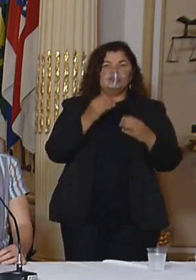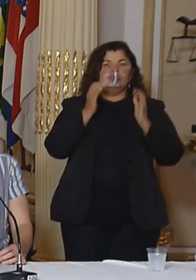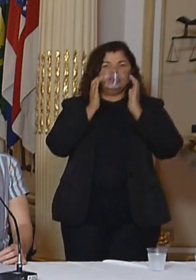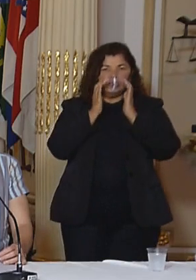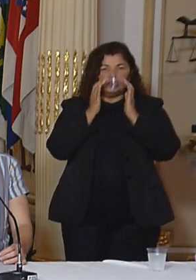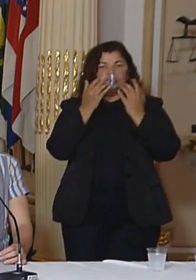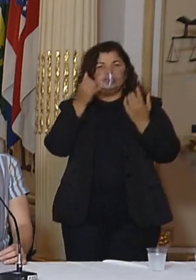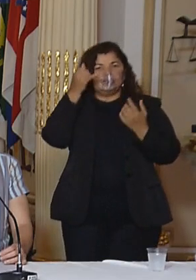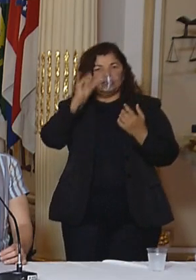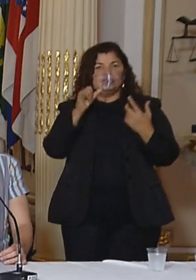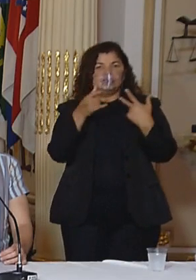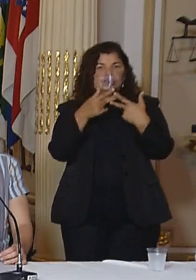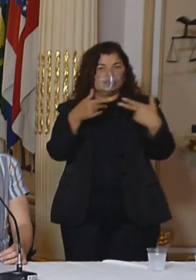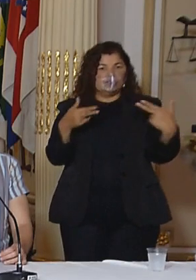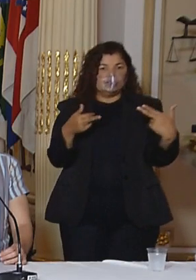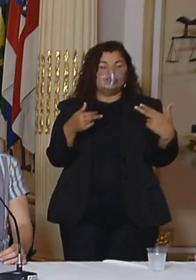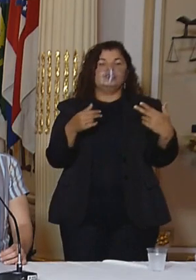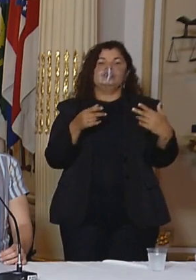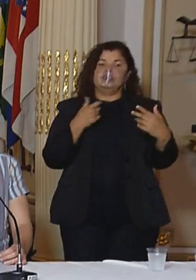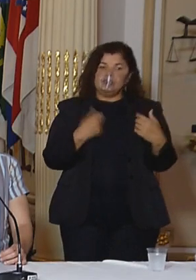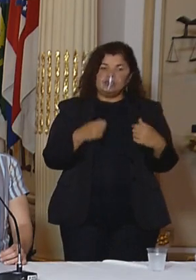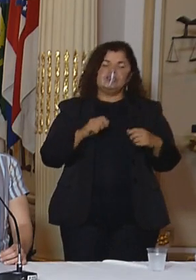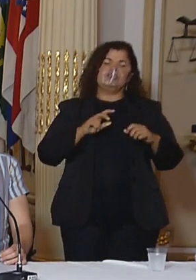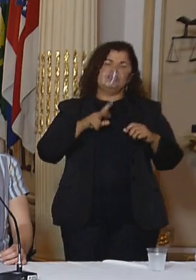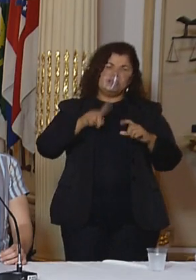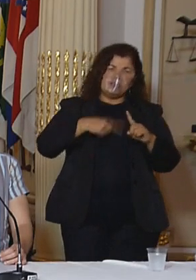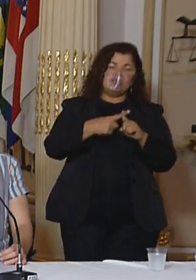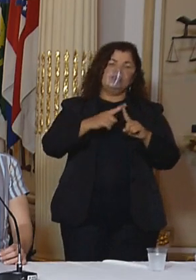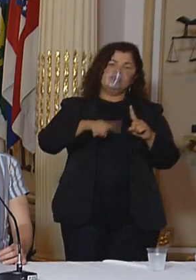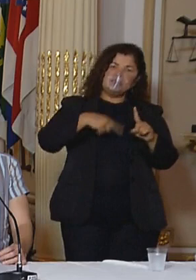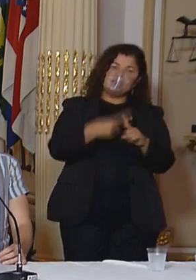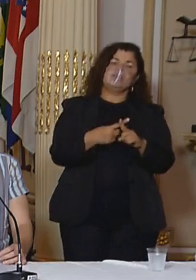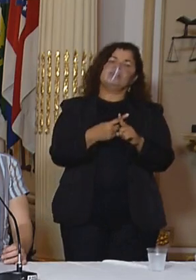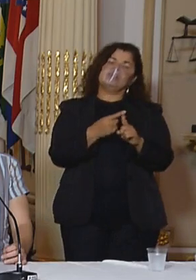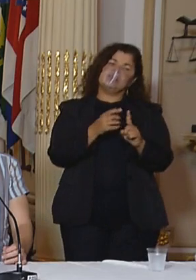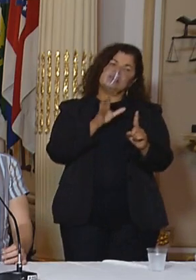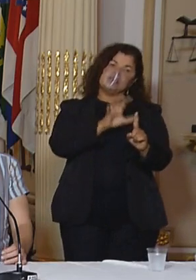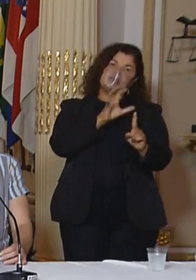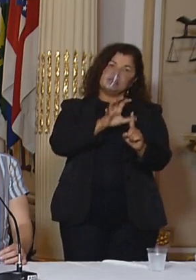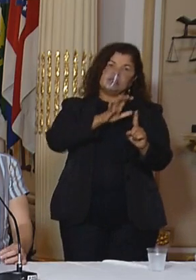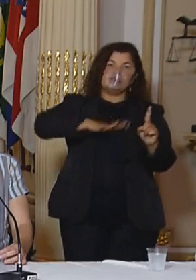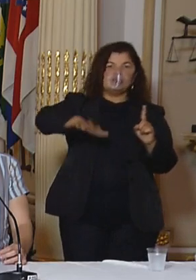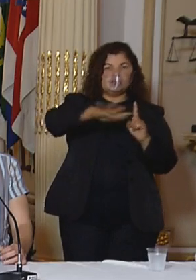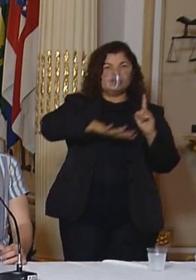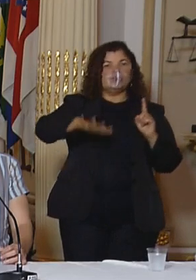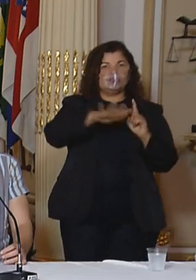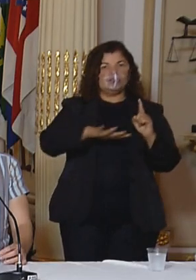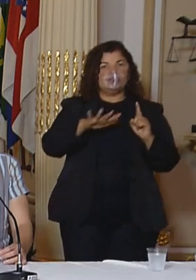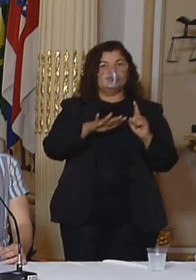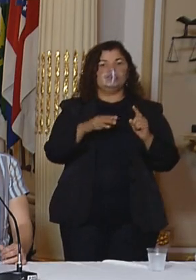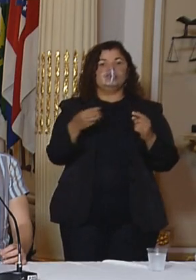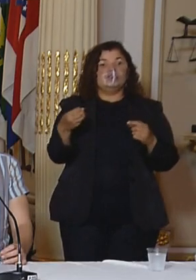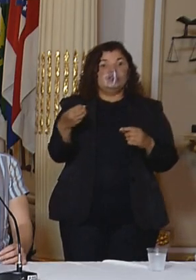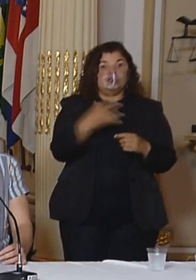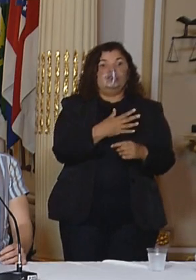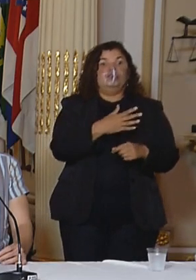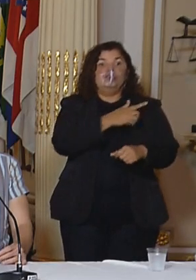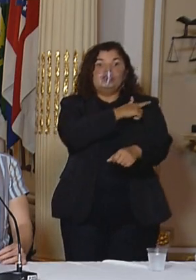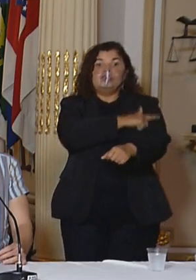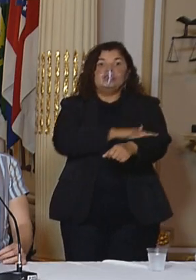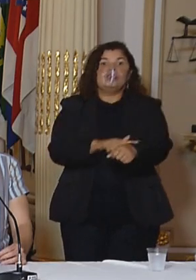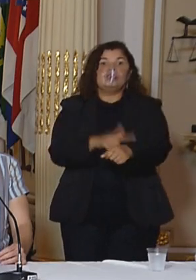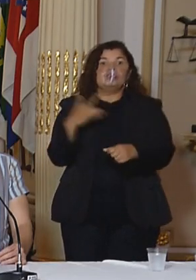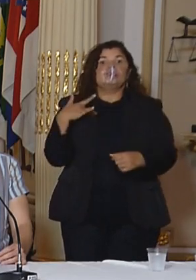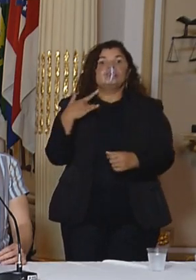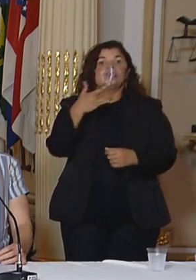Isso cada vez mais precisa ser repetido como mantra e precisa passar a fazer parte da educação sanitária